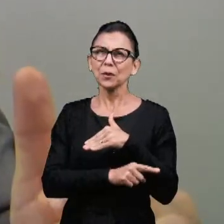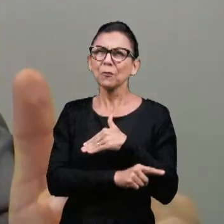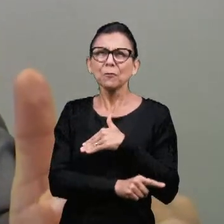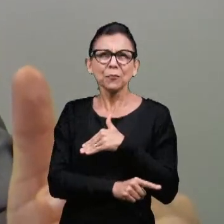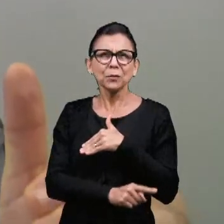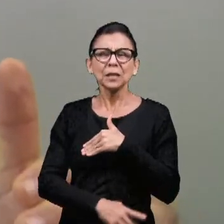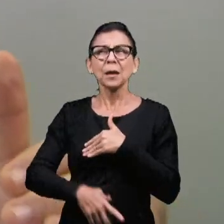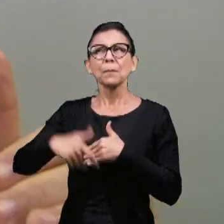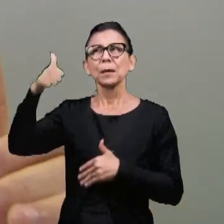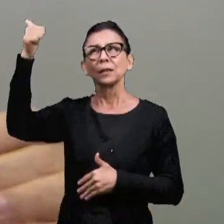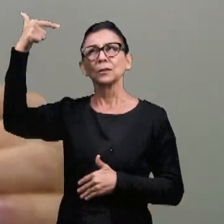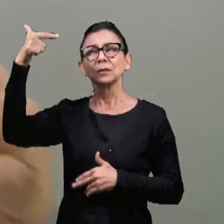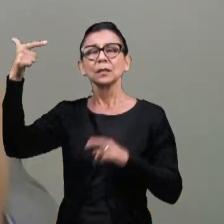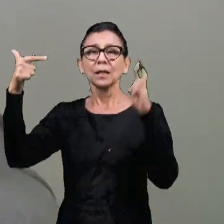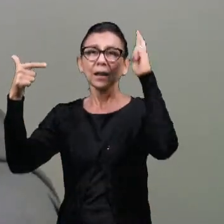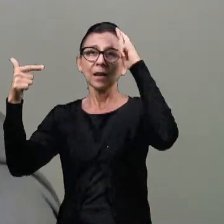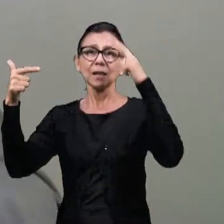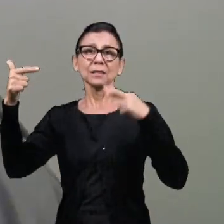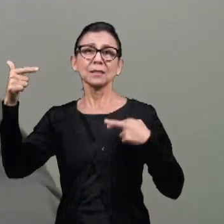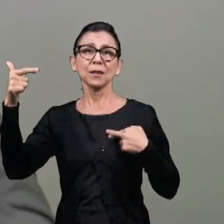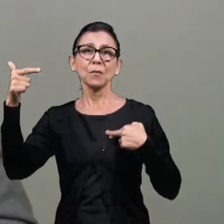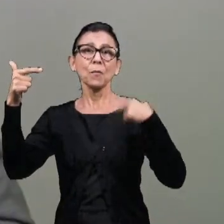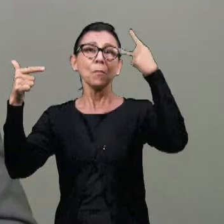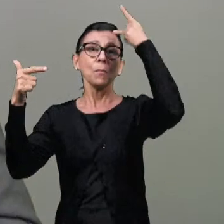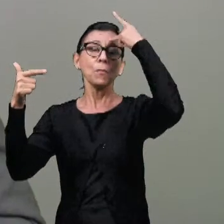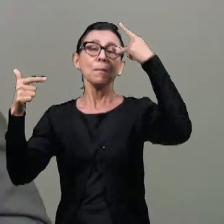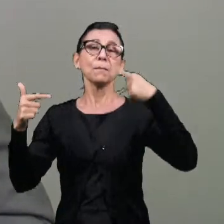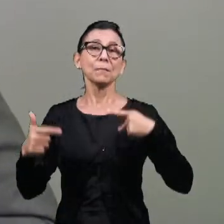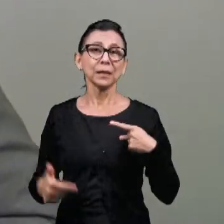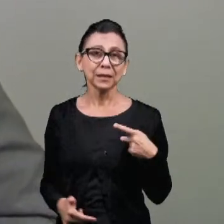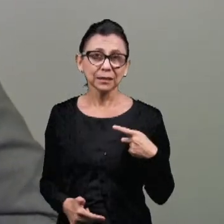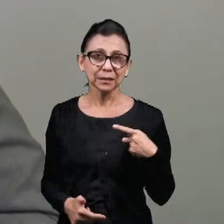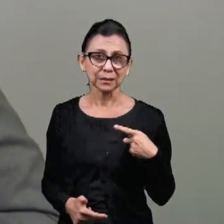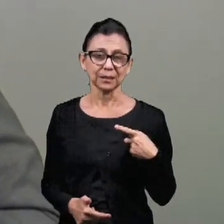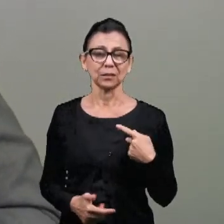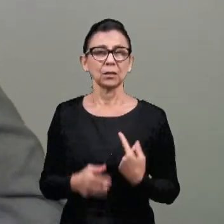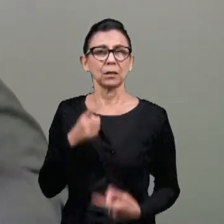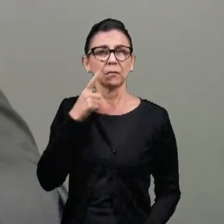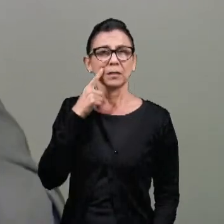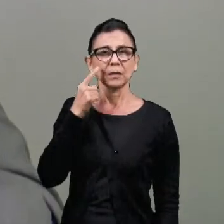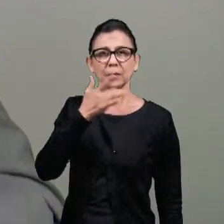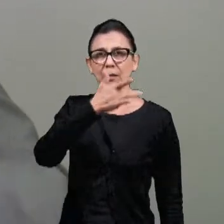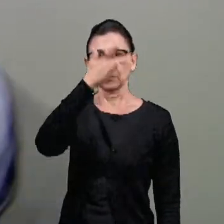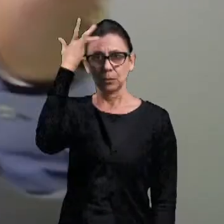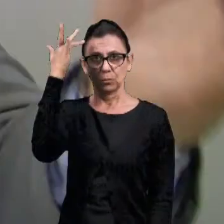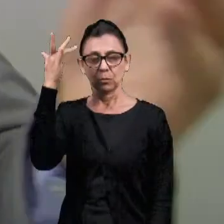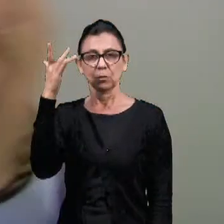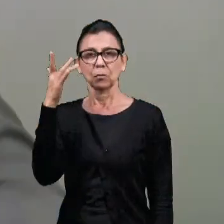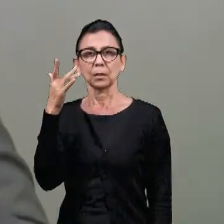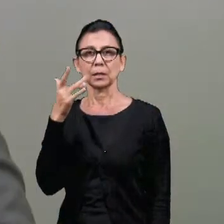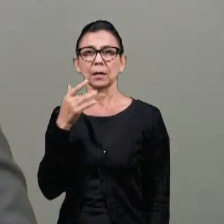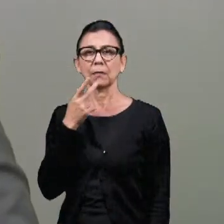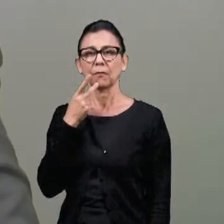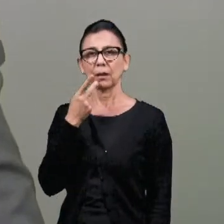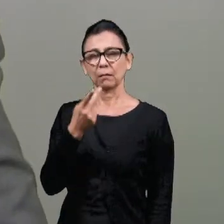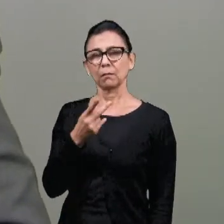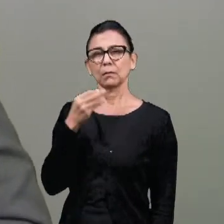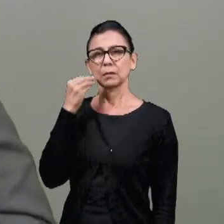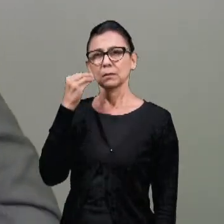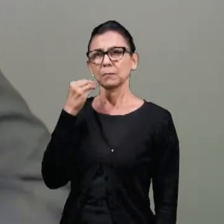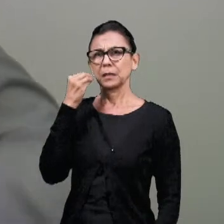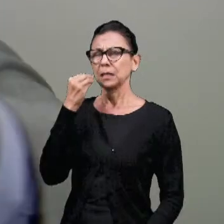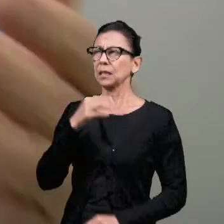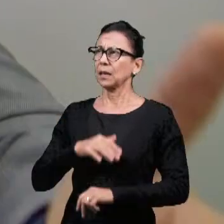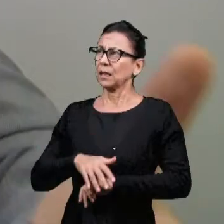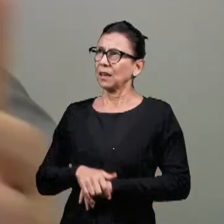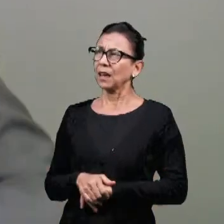razão humana. Então, quando você ouvir alguém contar uma experiência que teve, de ouvir a voz de Deus, teve uma